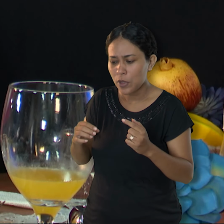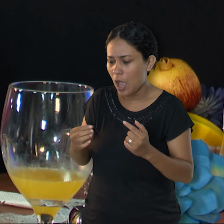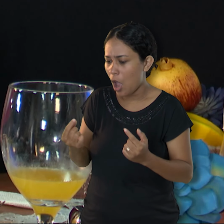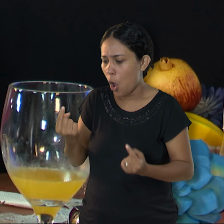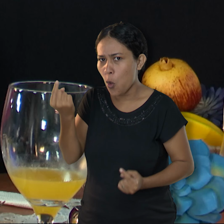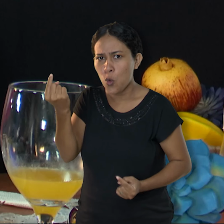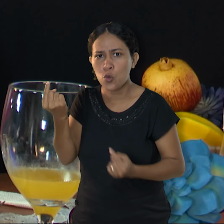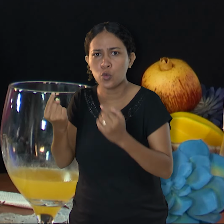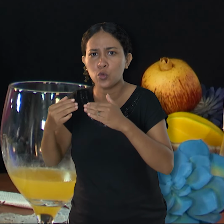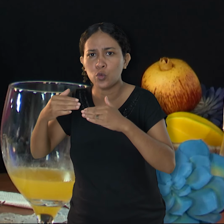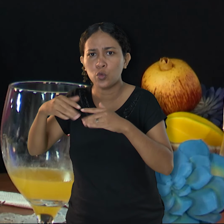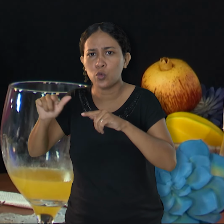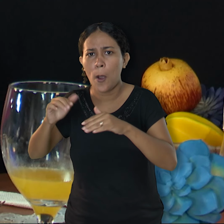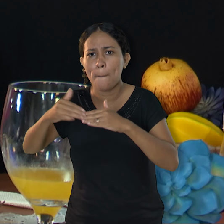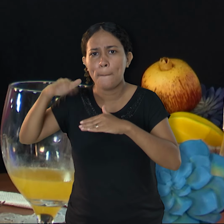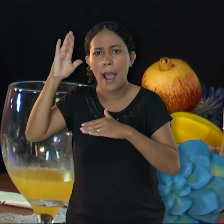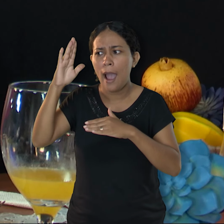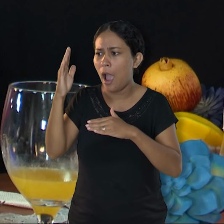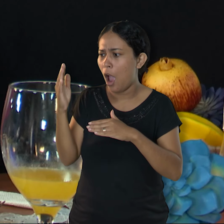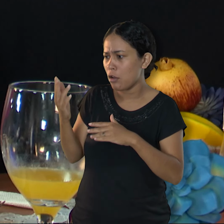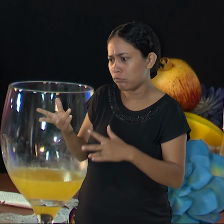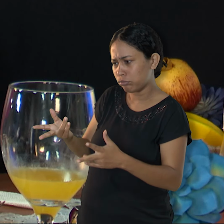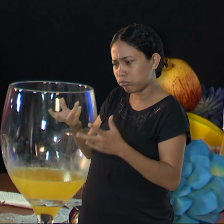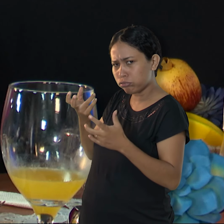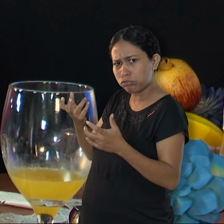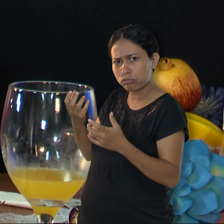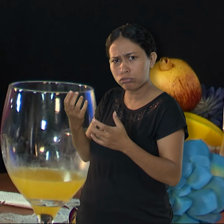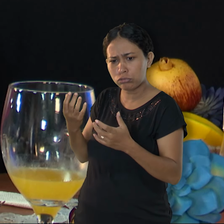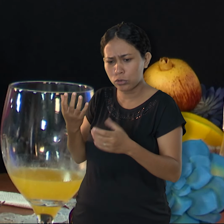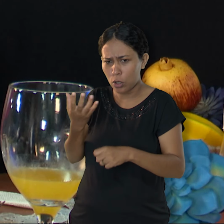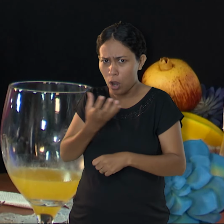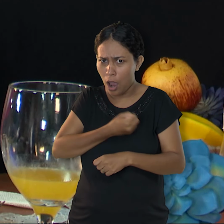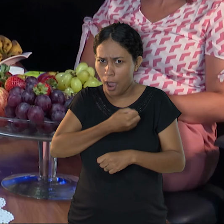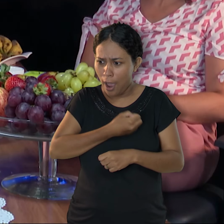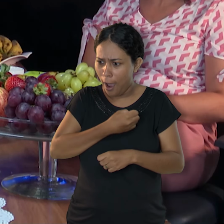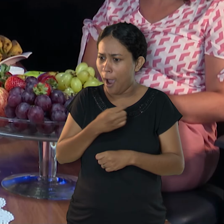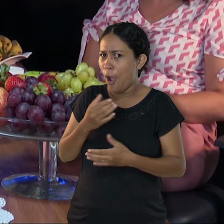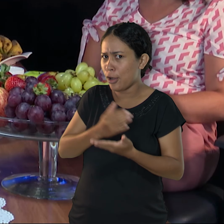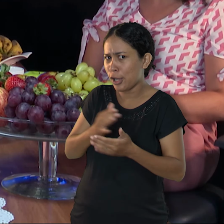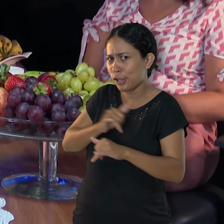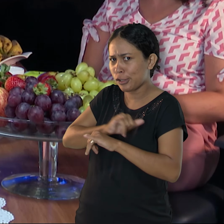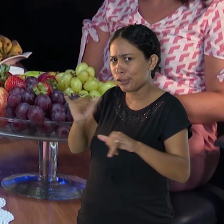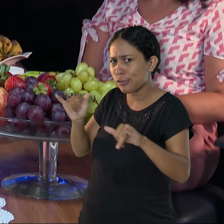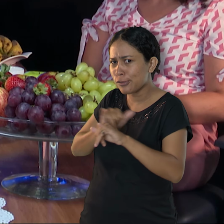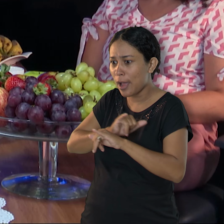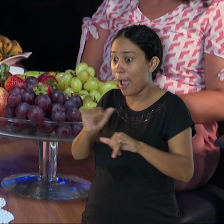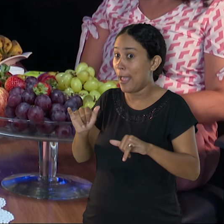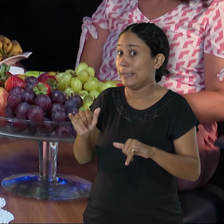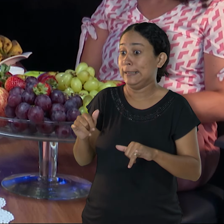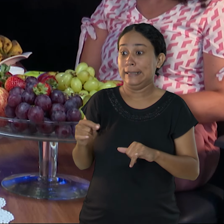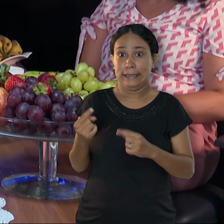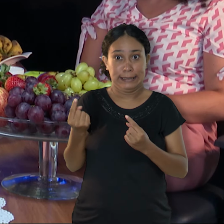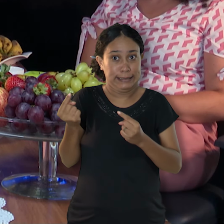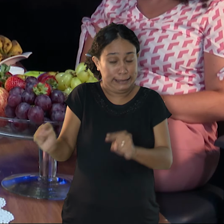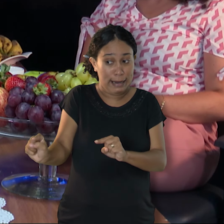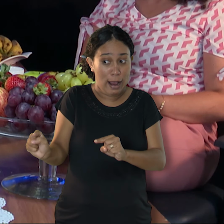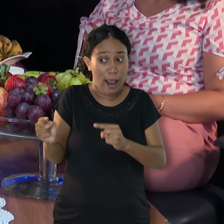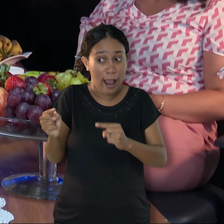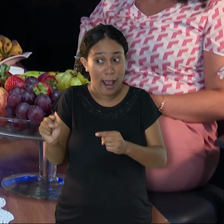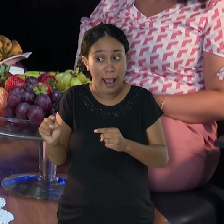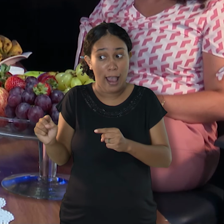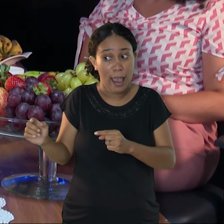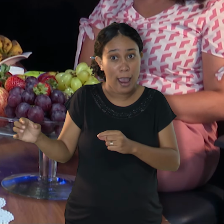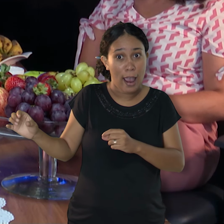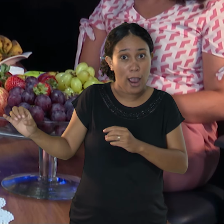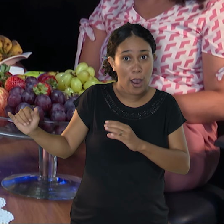gente começou a olhar os números. A gente começou a divulgar. Aí mexeu. Aí, minha filha, aí foram lá comigo, nós comparamos.